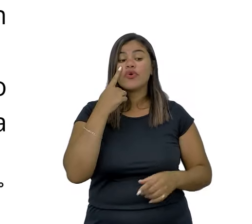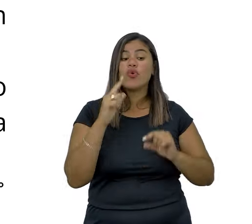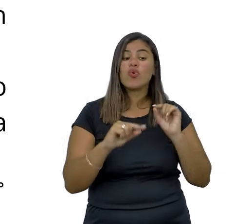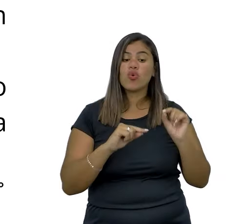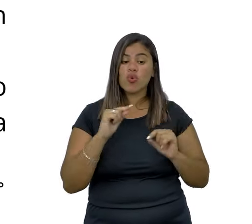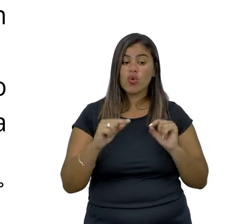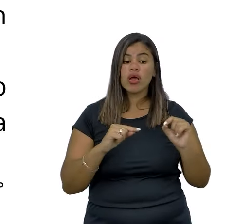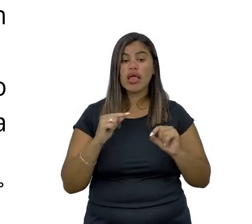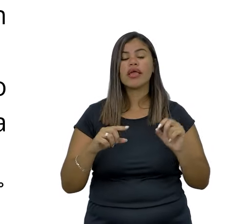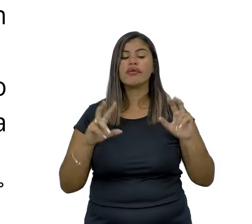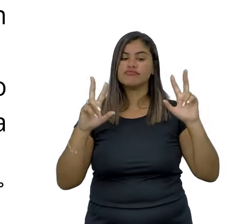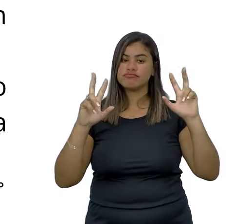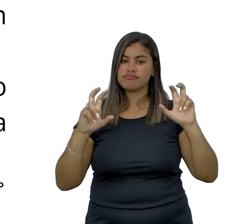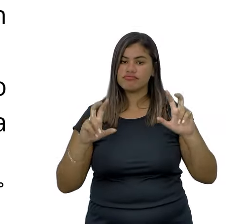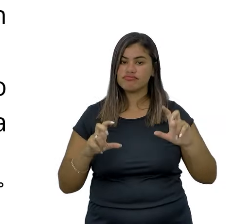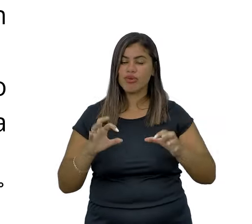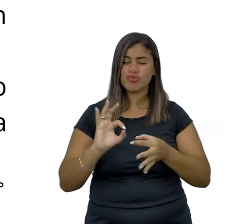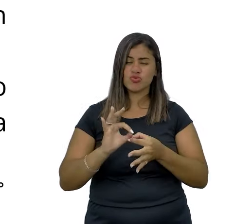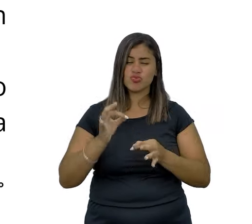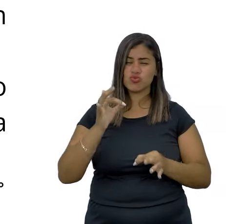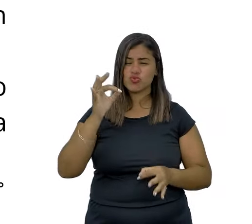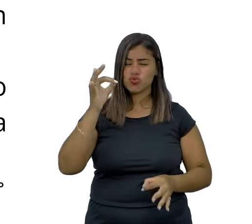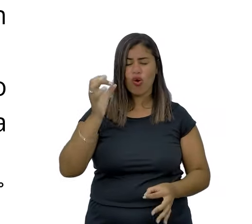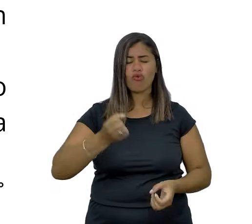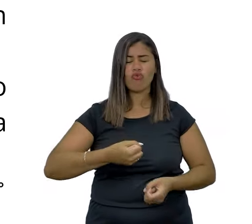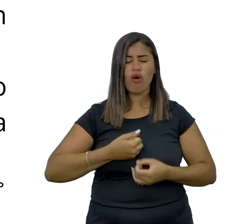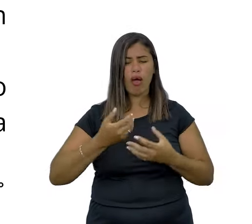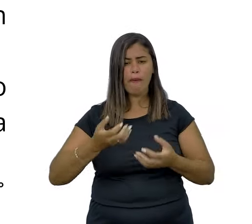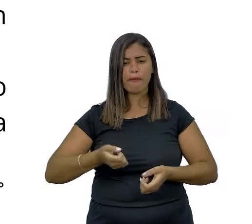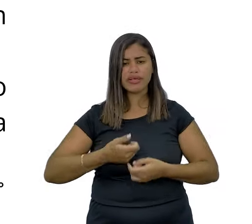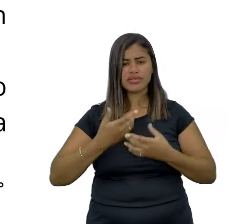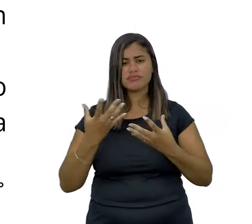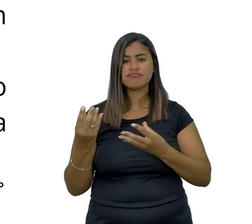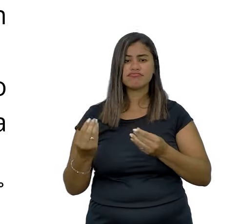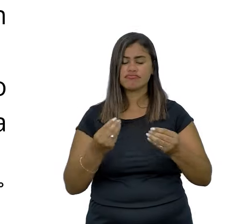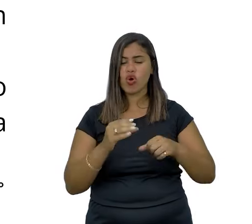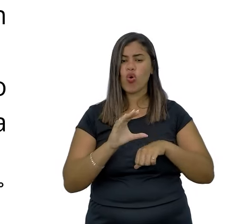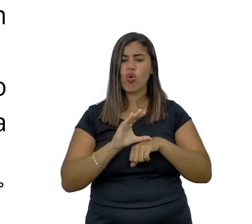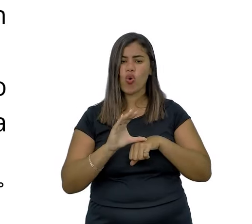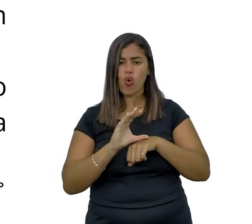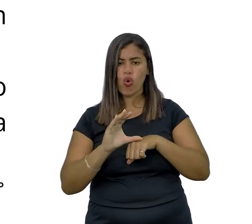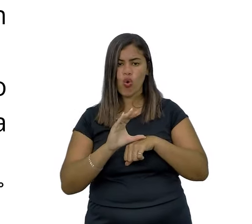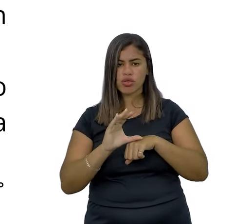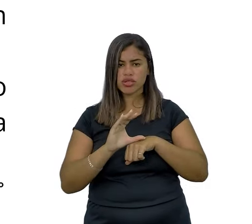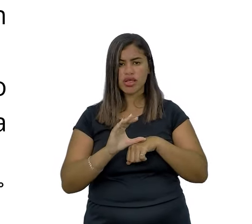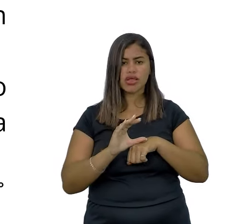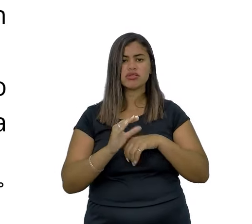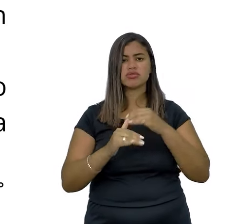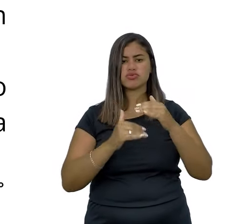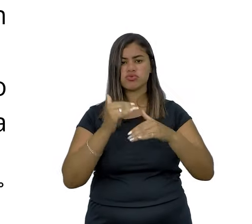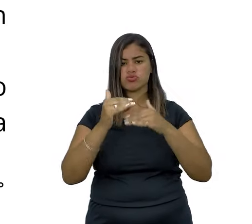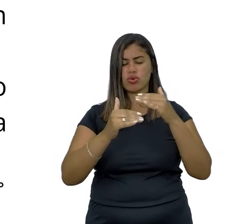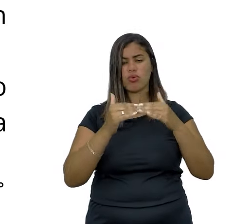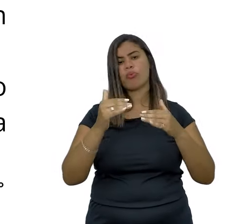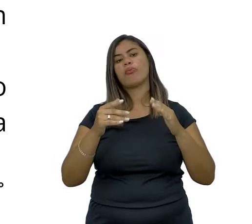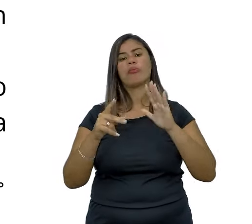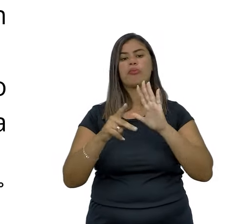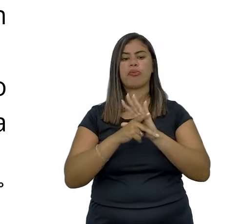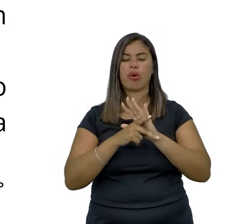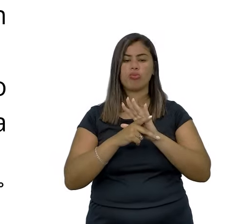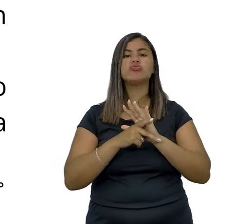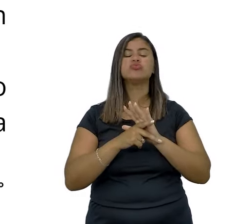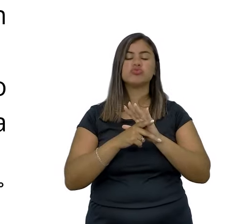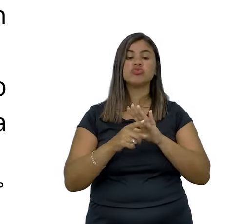vocês viram que a pauta é bastante extensa, são muitas informações sobre os conceitos e encaminhamentos para o desenvolvimento da primeira